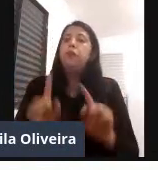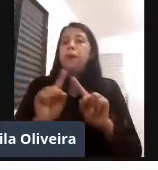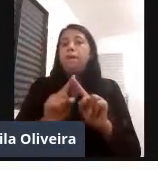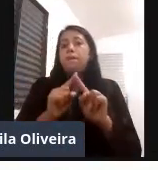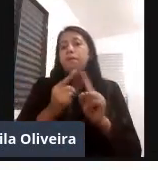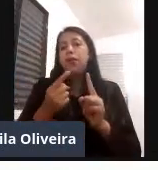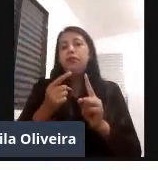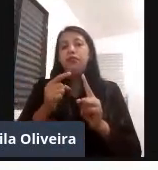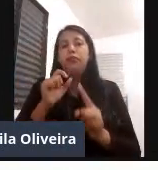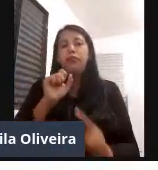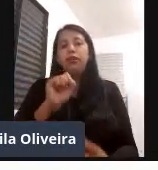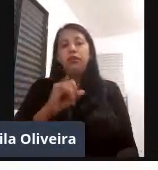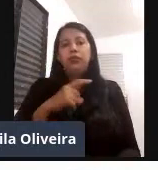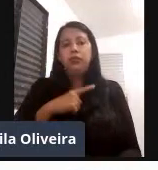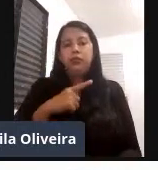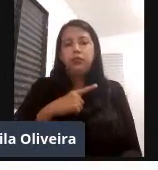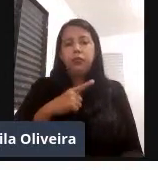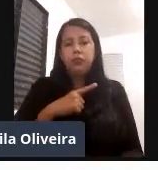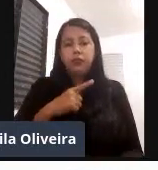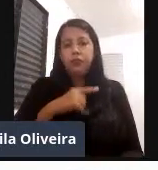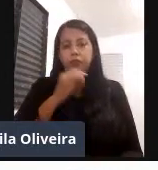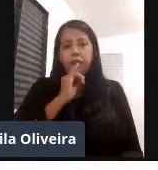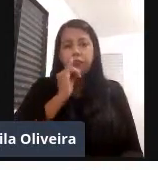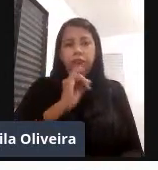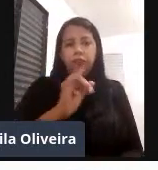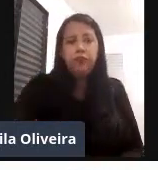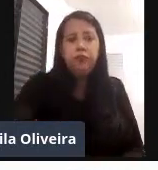chega ali o final